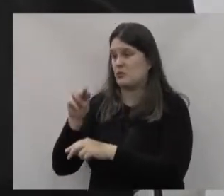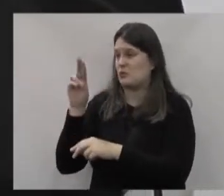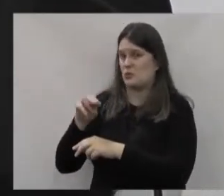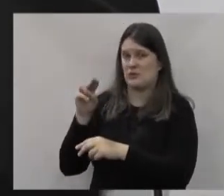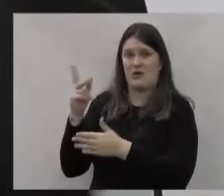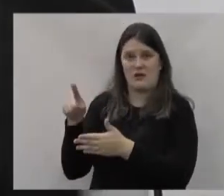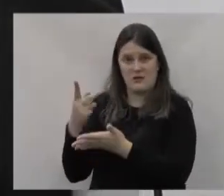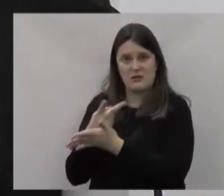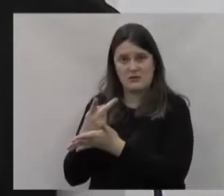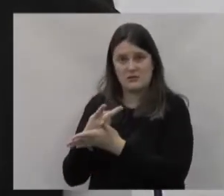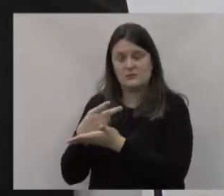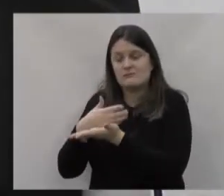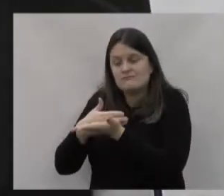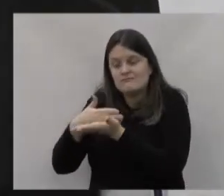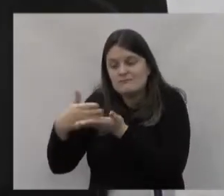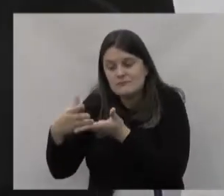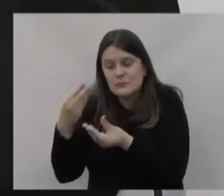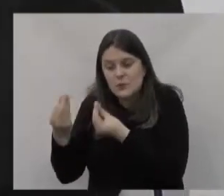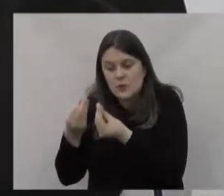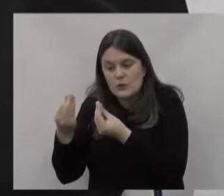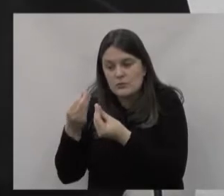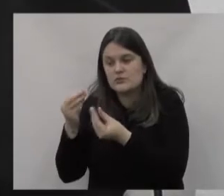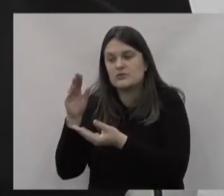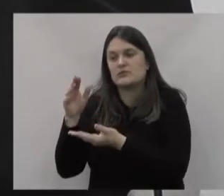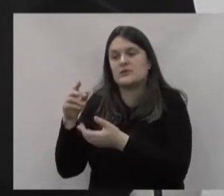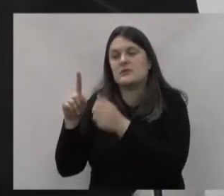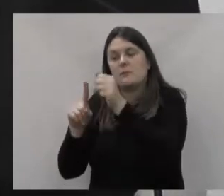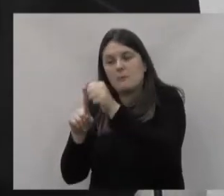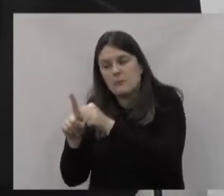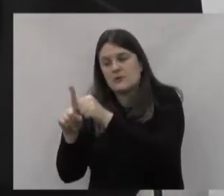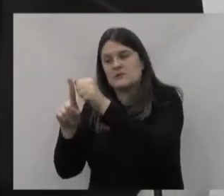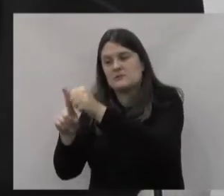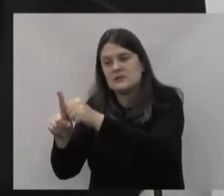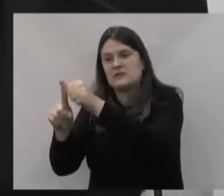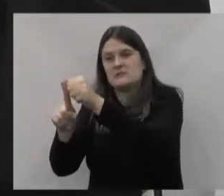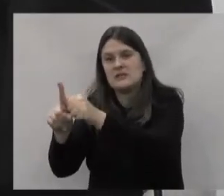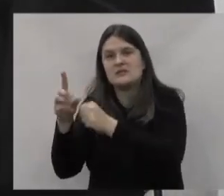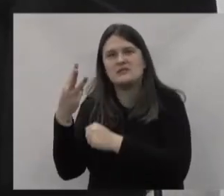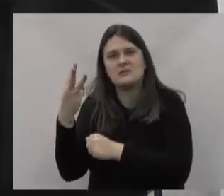O primeiro passo, infelizmente, a gente chama a cada mês 30